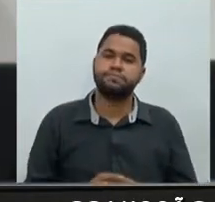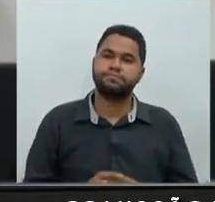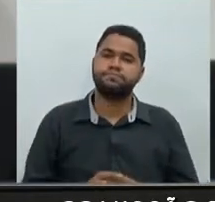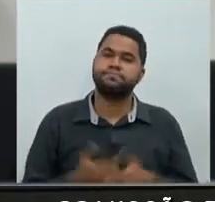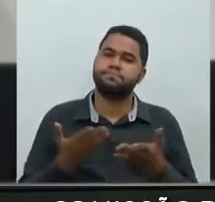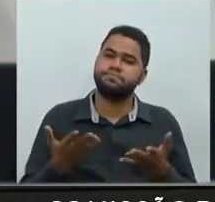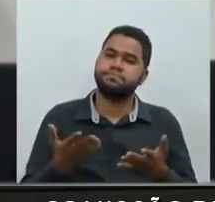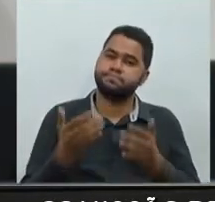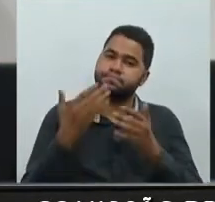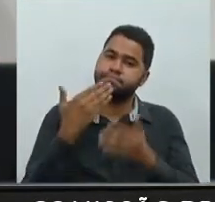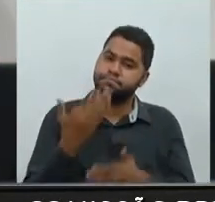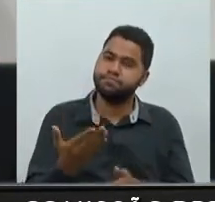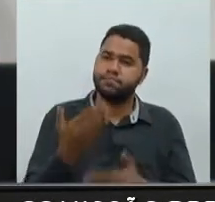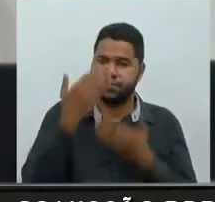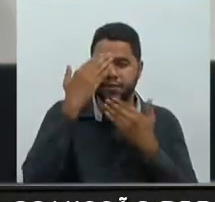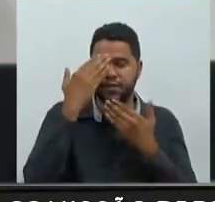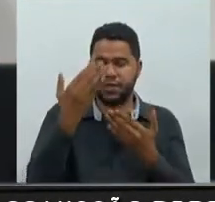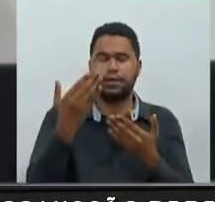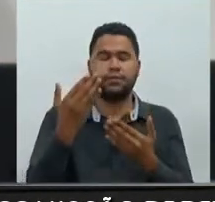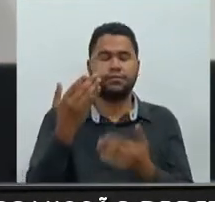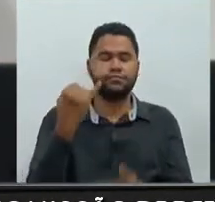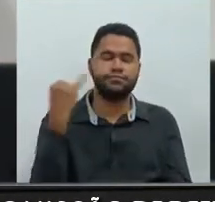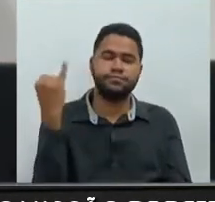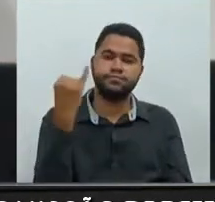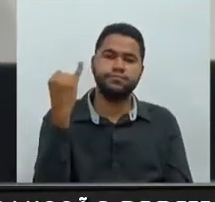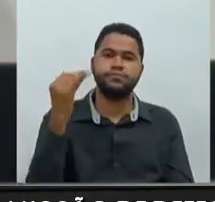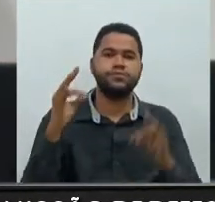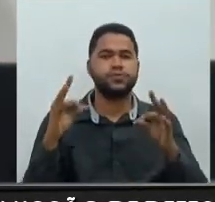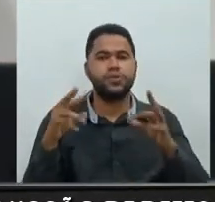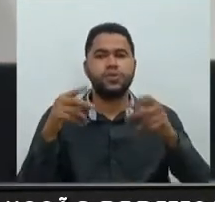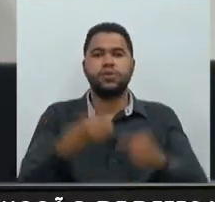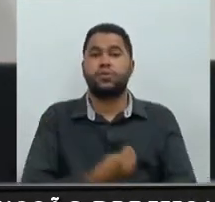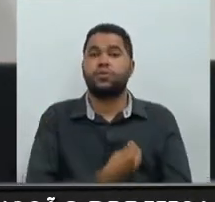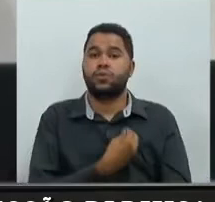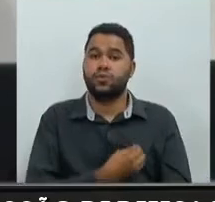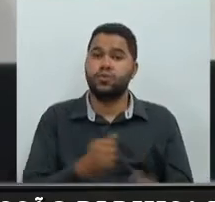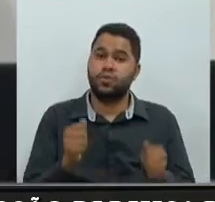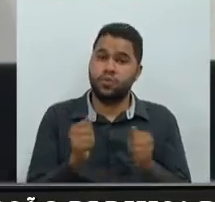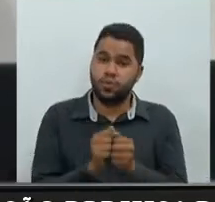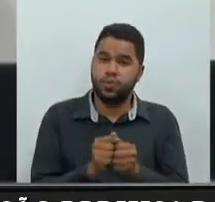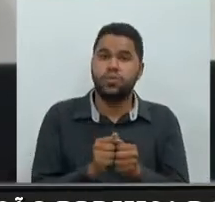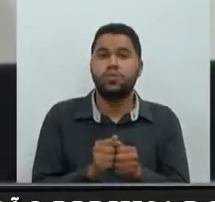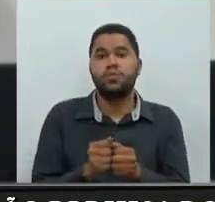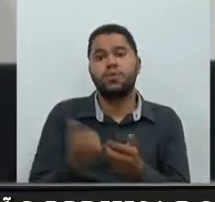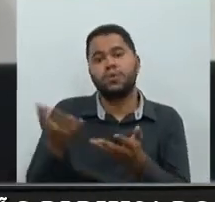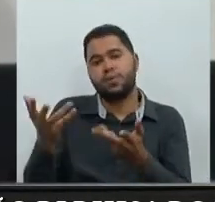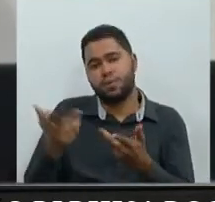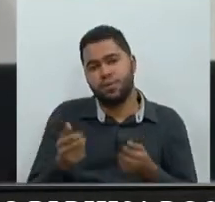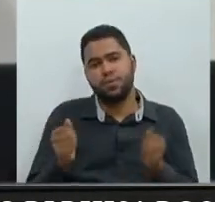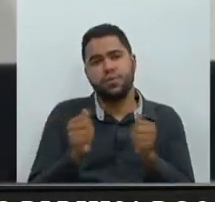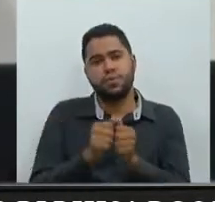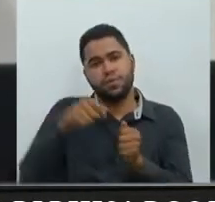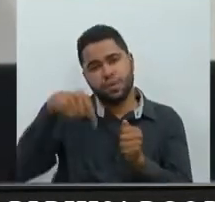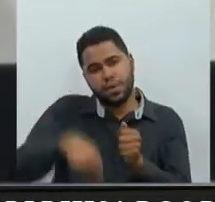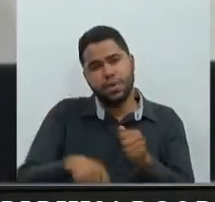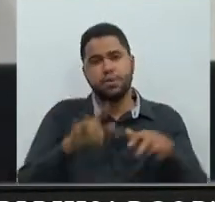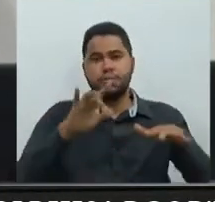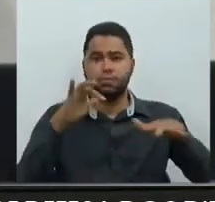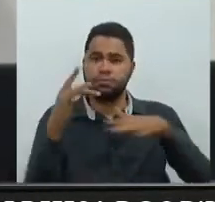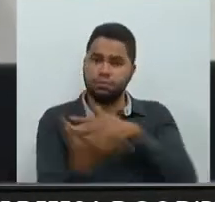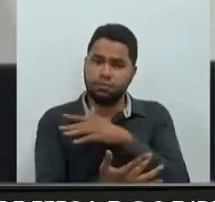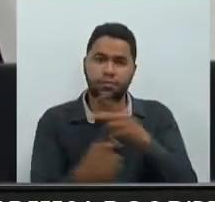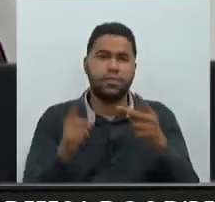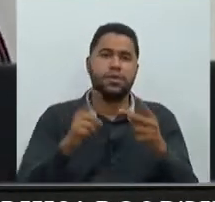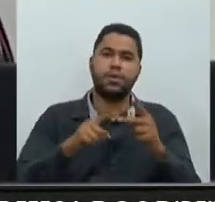aí esse apelo. Agradeço, então, imensamente a todos que participaram conosco, aqueles que nos acompanharam aqui pela rede social, pela